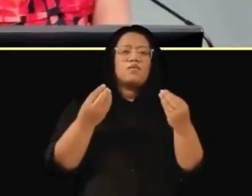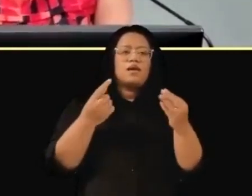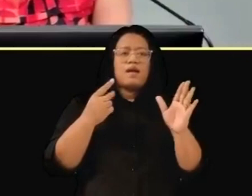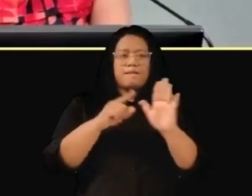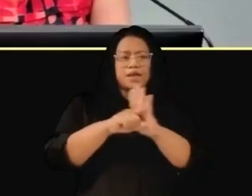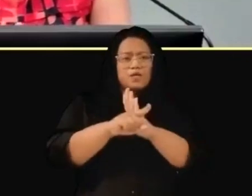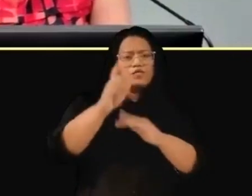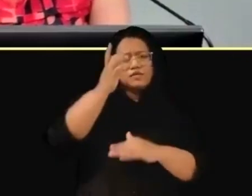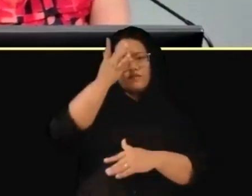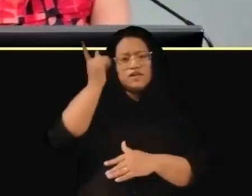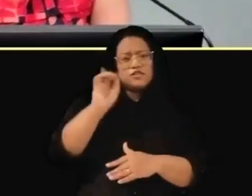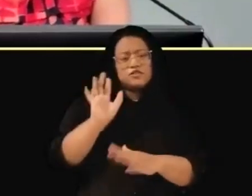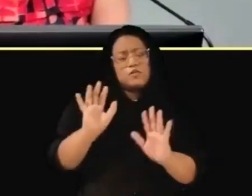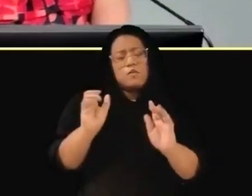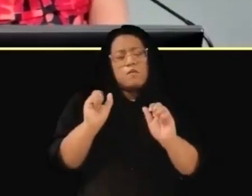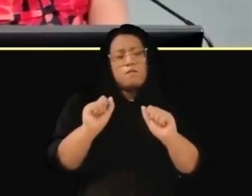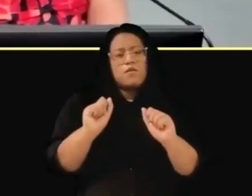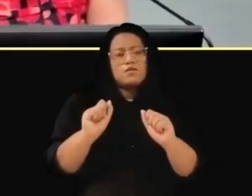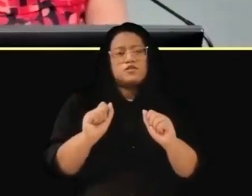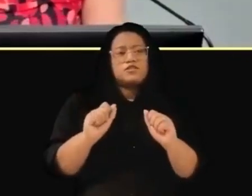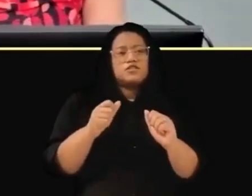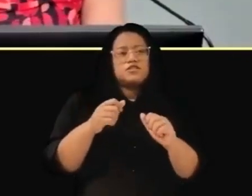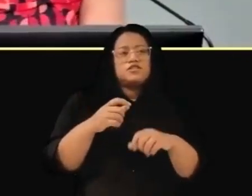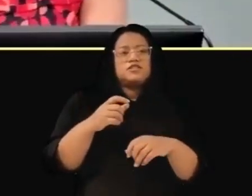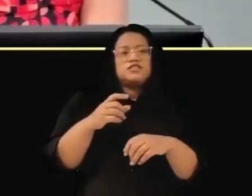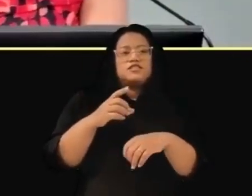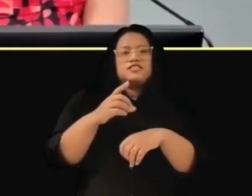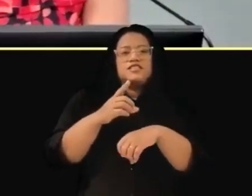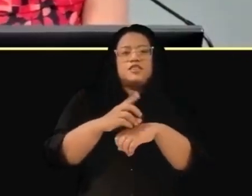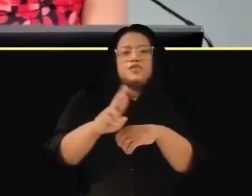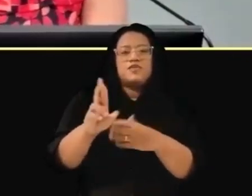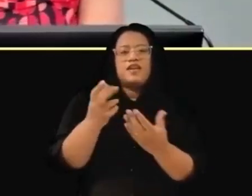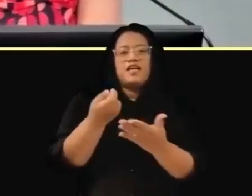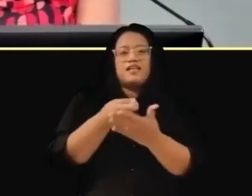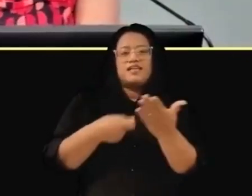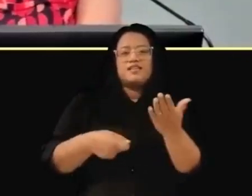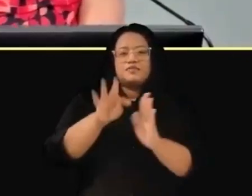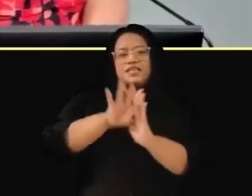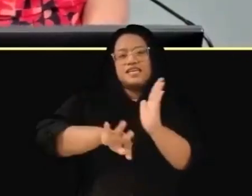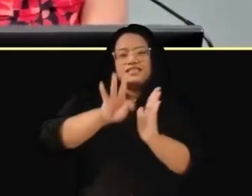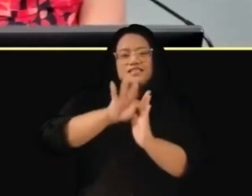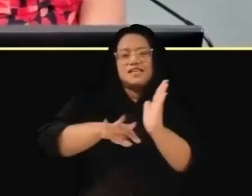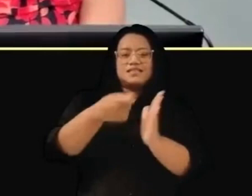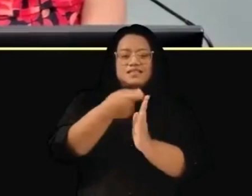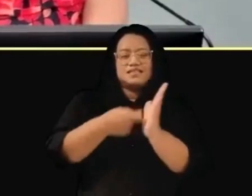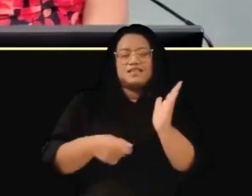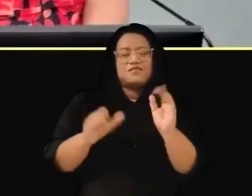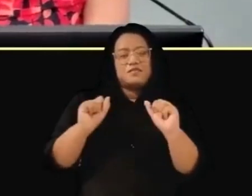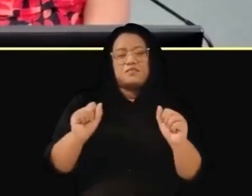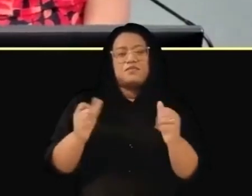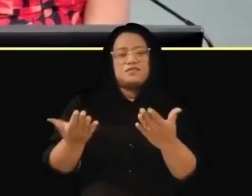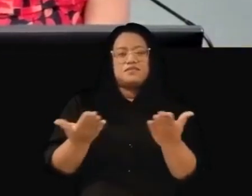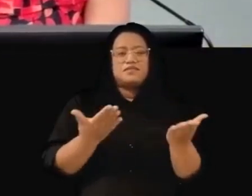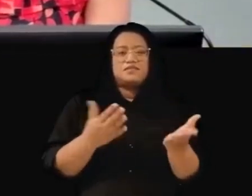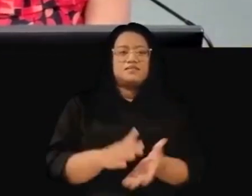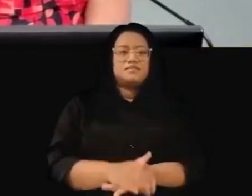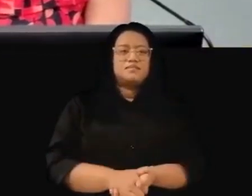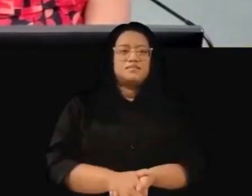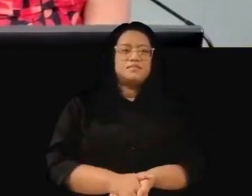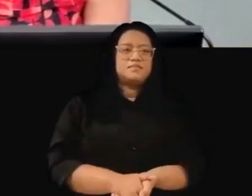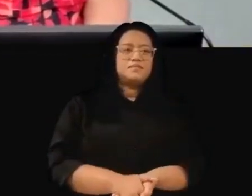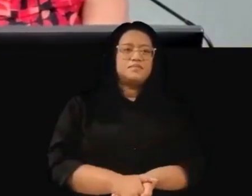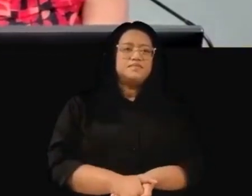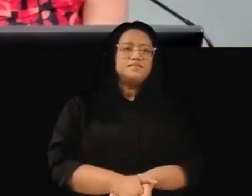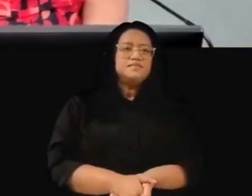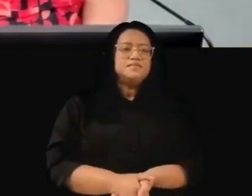né? O senhor pode escrever aí um doutoradinho, né? São teses e teses sobre isso, mas... De fato, doutor, eu